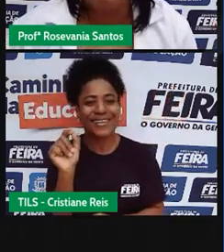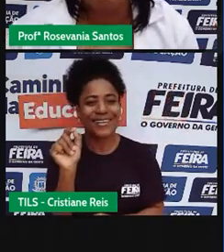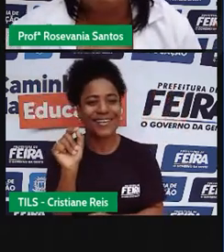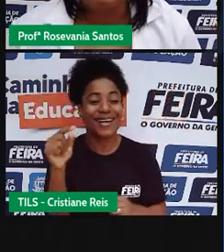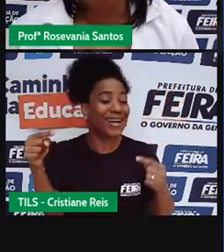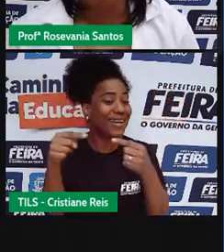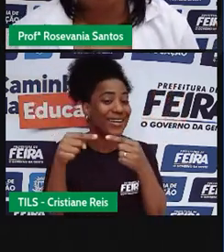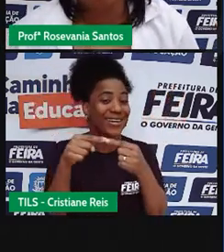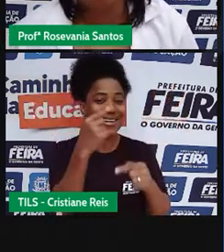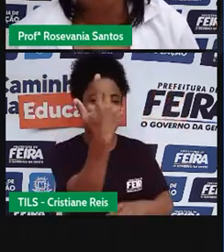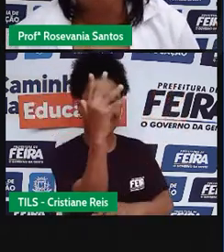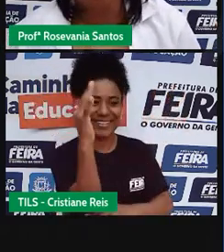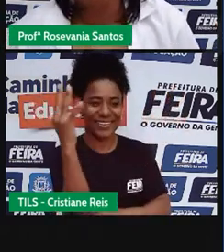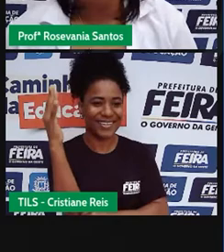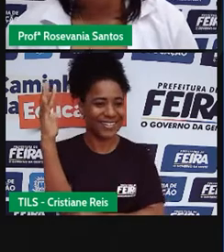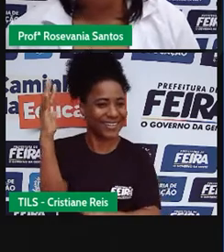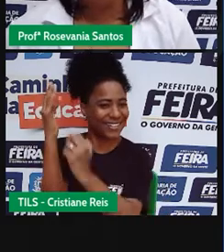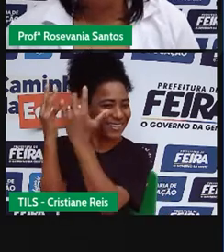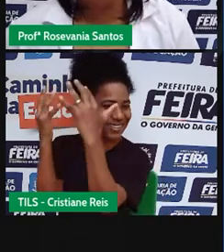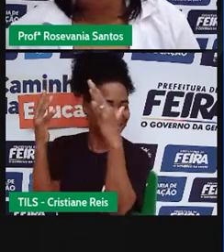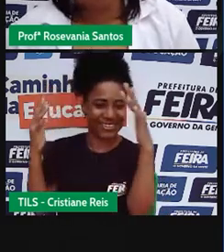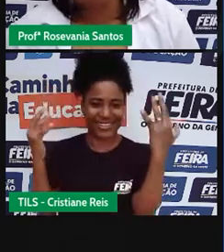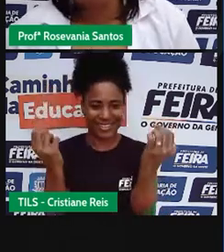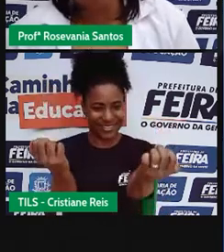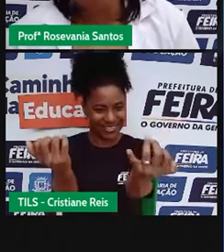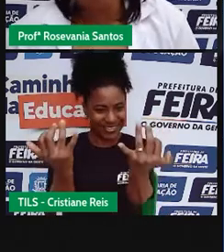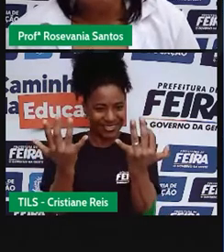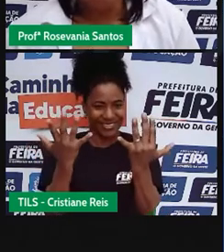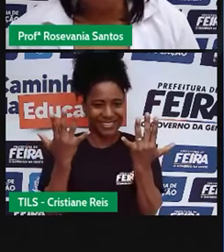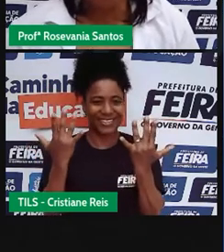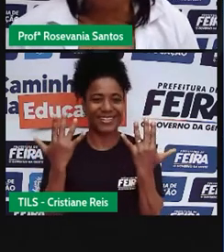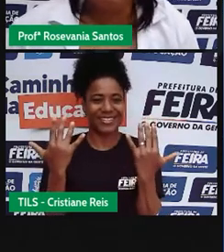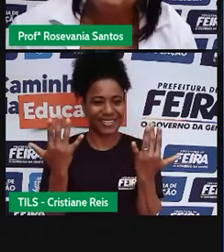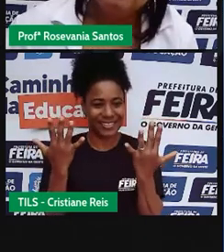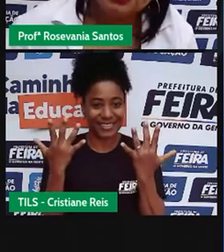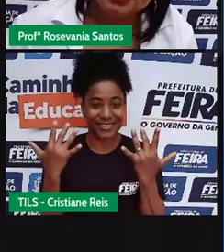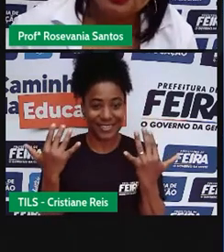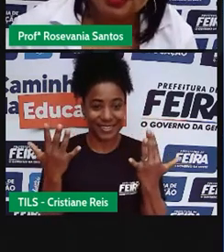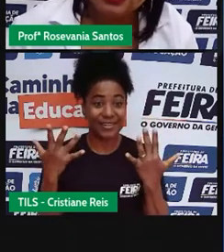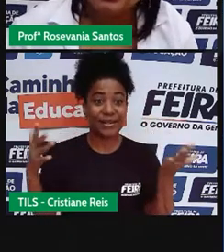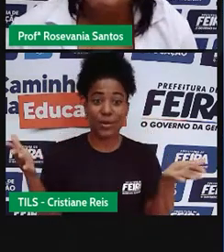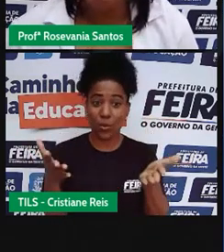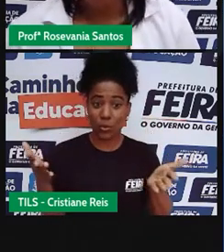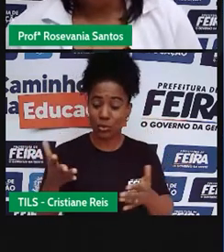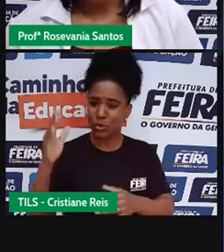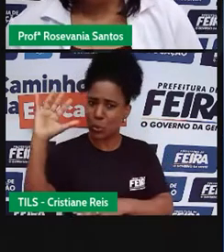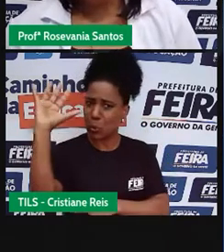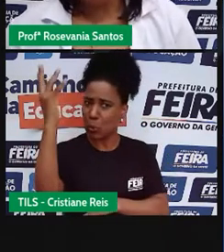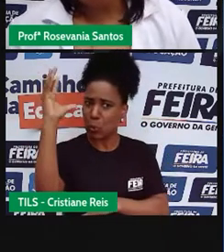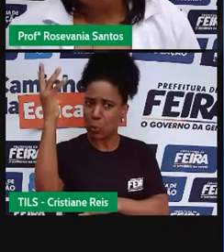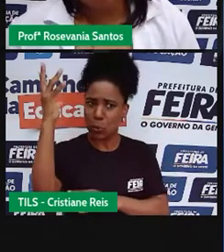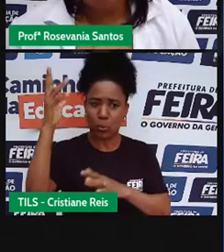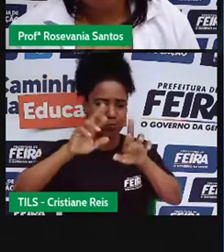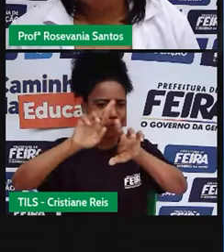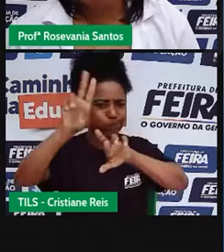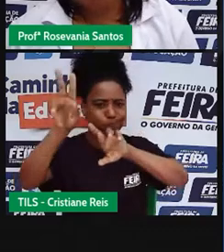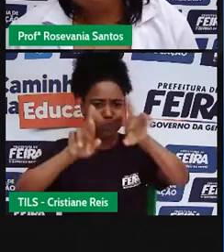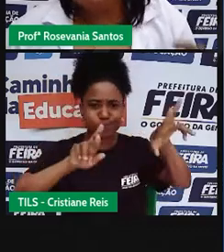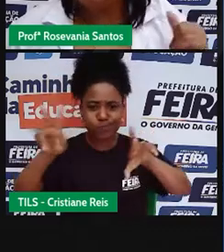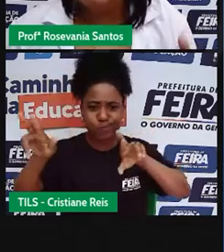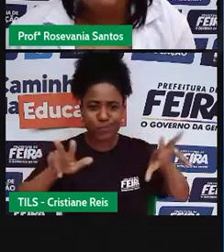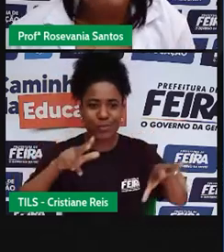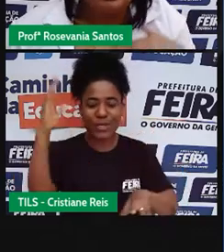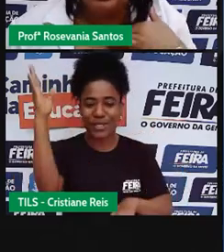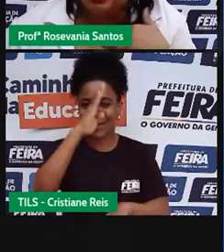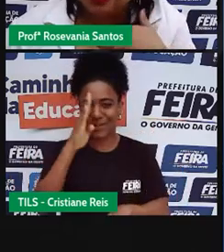natureza, né? Então, o tema da aula de hoje, a gente vai falar sobre os climas do Brasil. E esse mapa lindo e